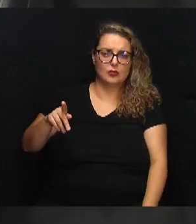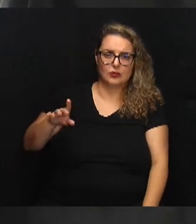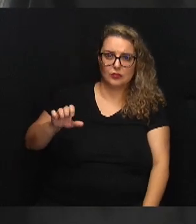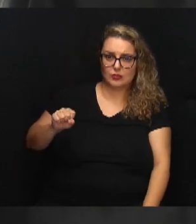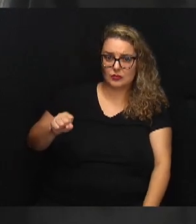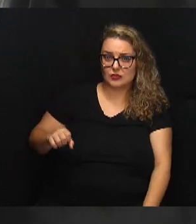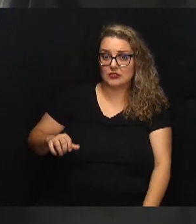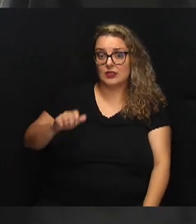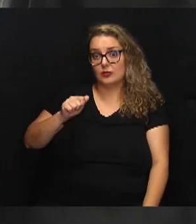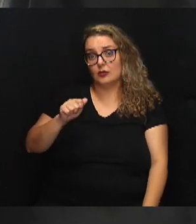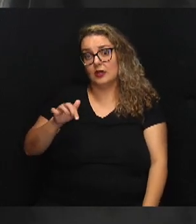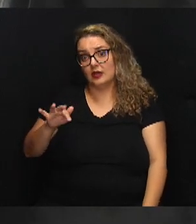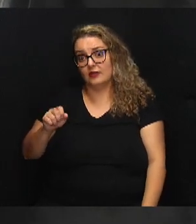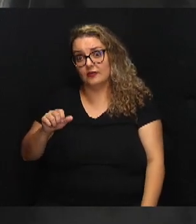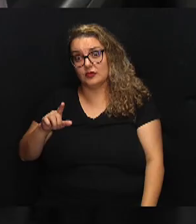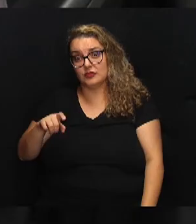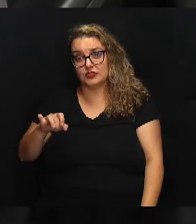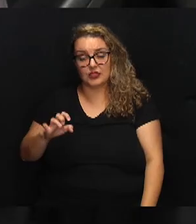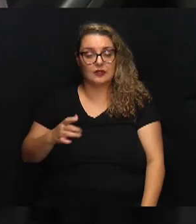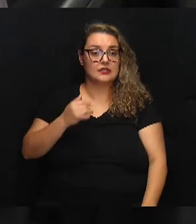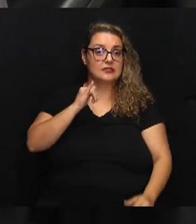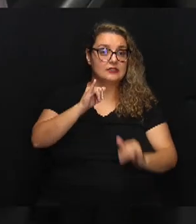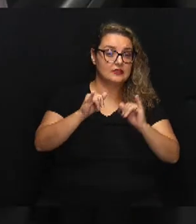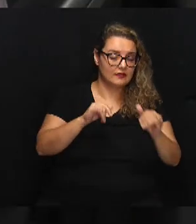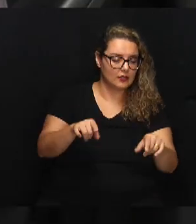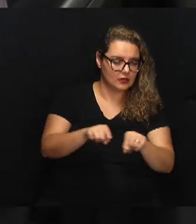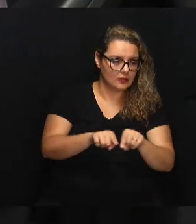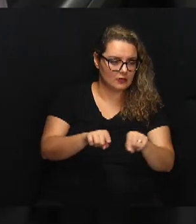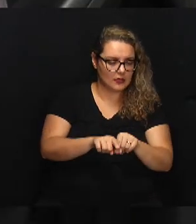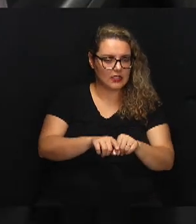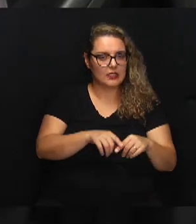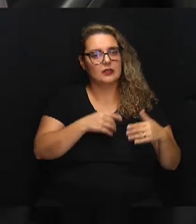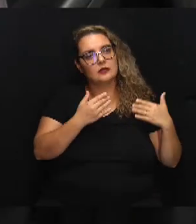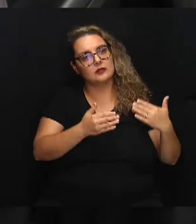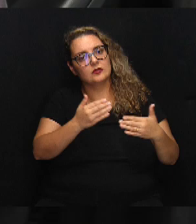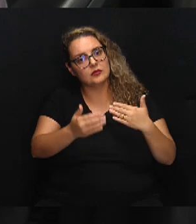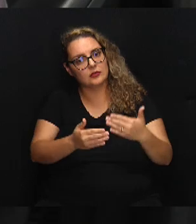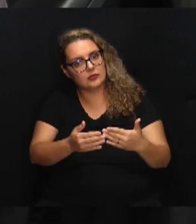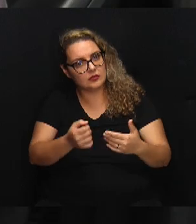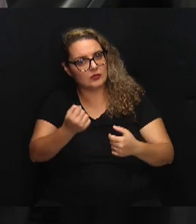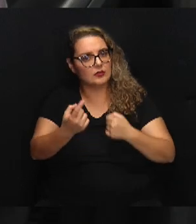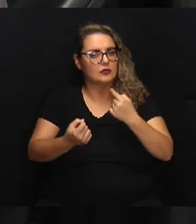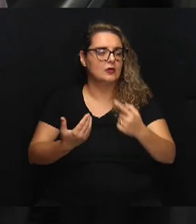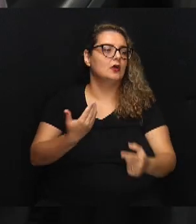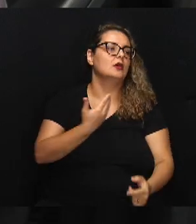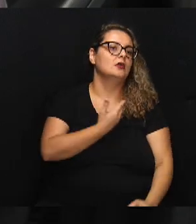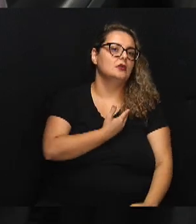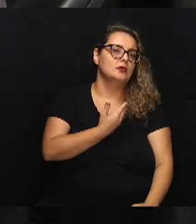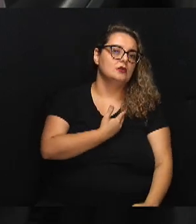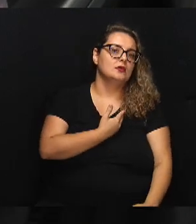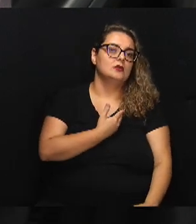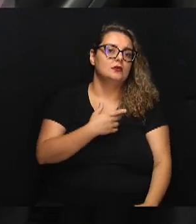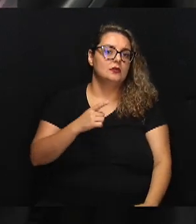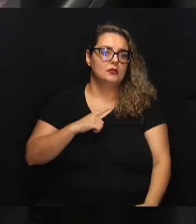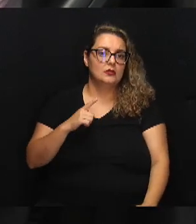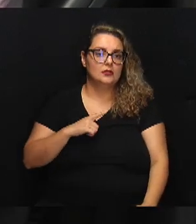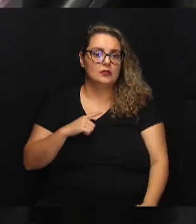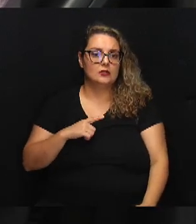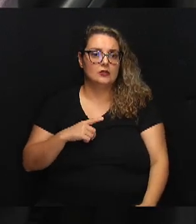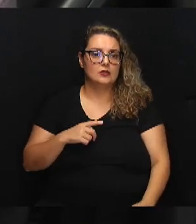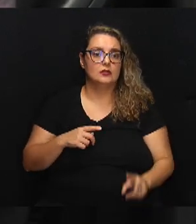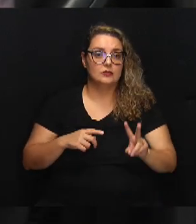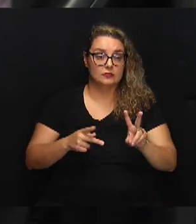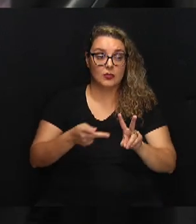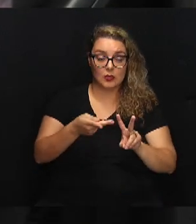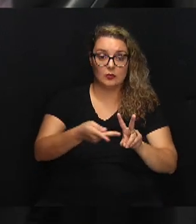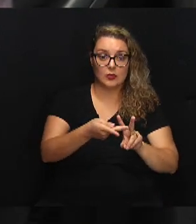o Afoxé. Você falou, também. inclusive, que nessa sua trajetória você fez alguns amigos. E a gente tem aqui depoimento de 2